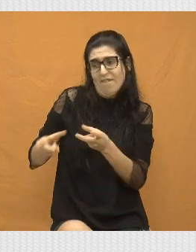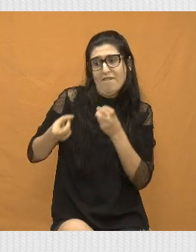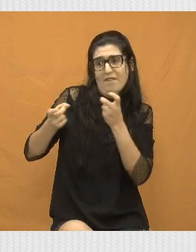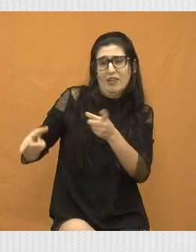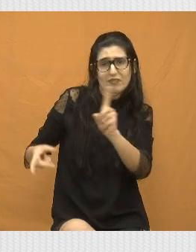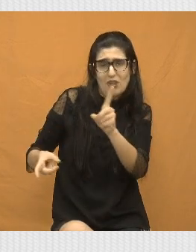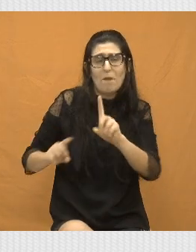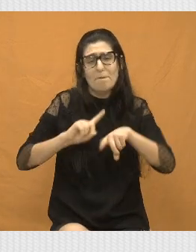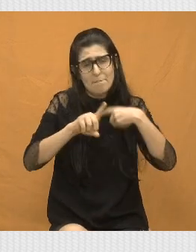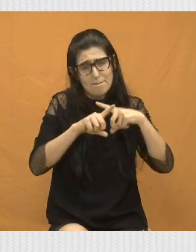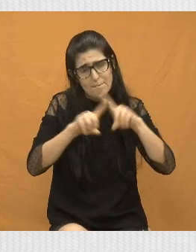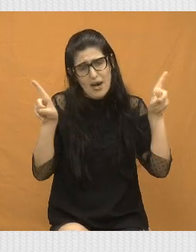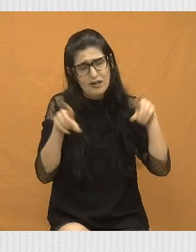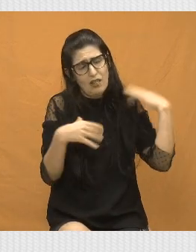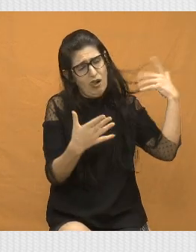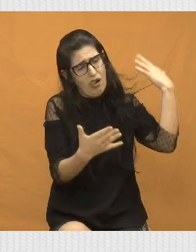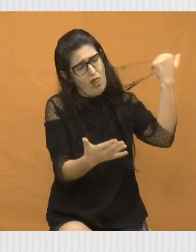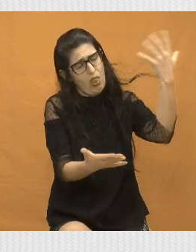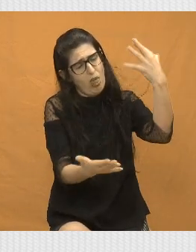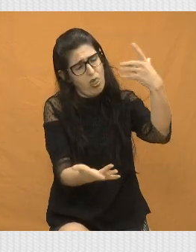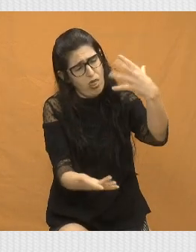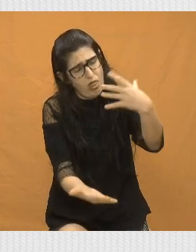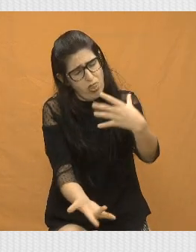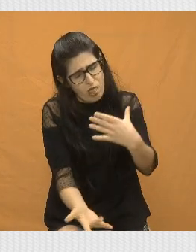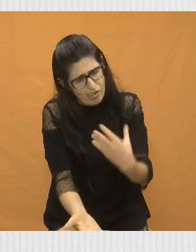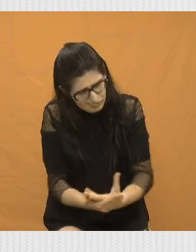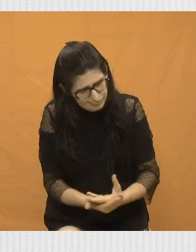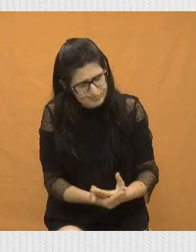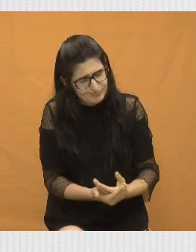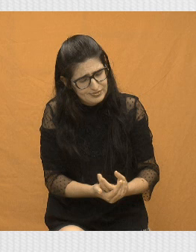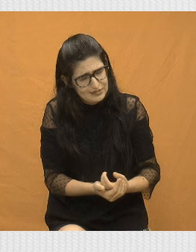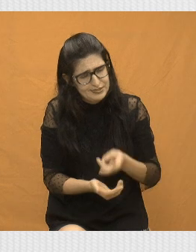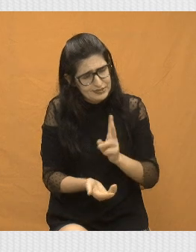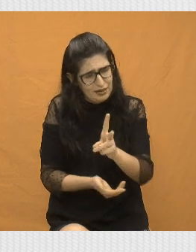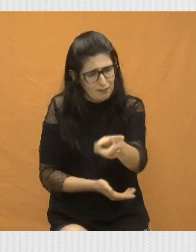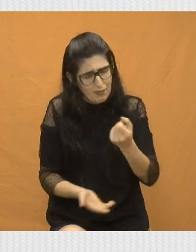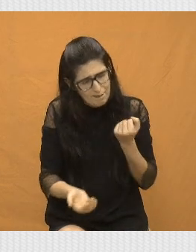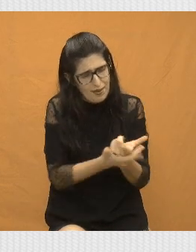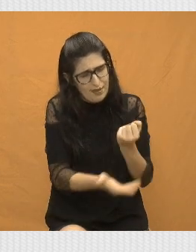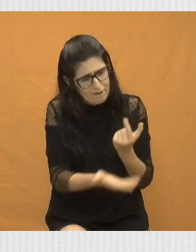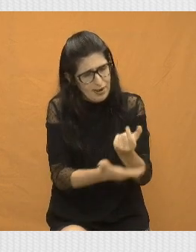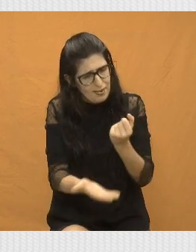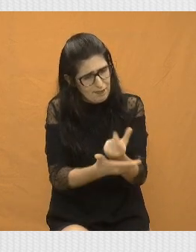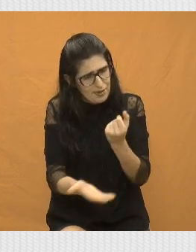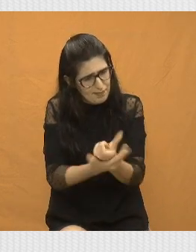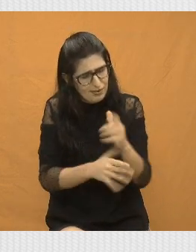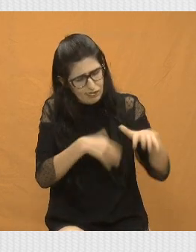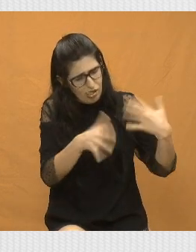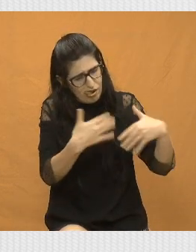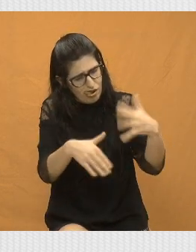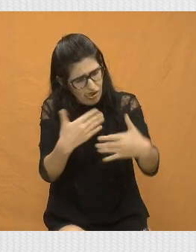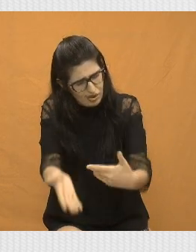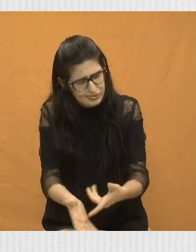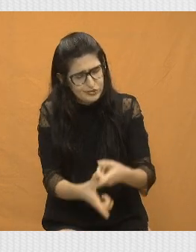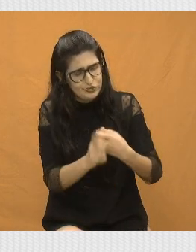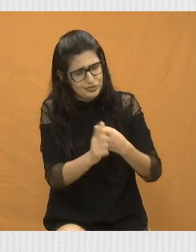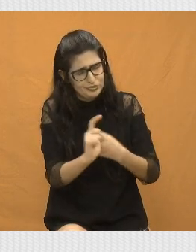vem ocorrendo rotineiramente, que são essas receitas de pagamentos contínuos dessas